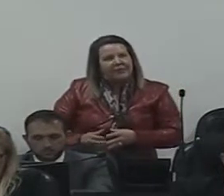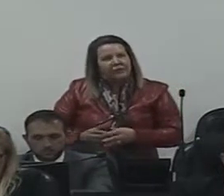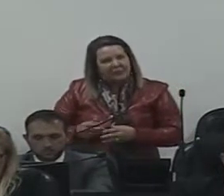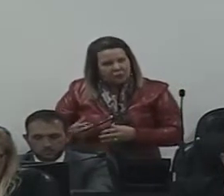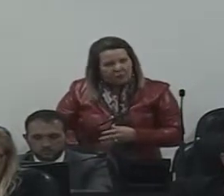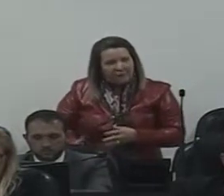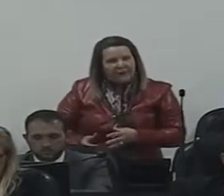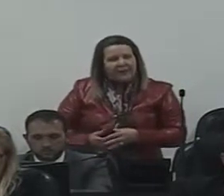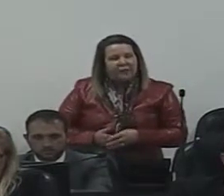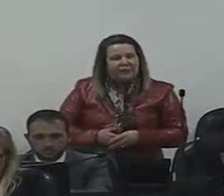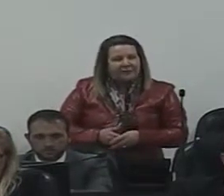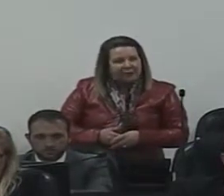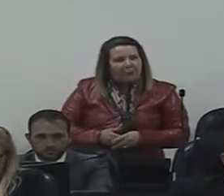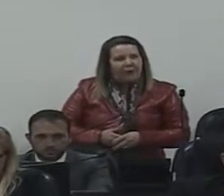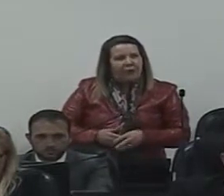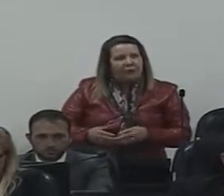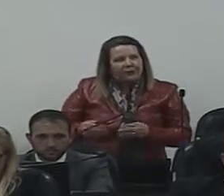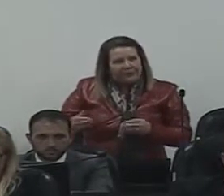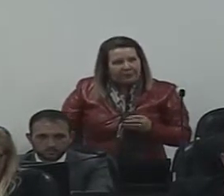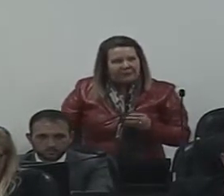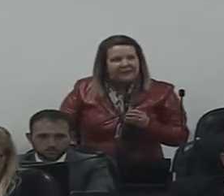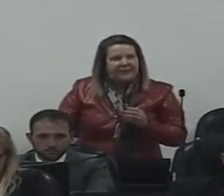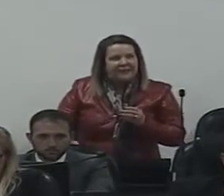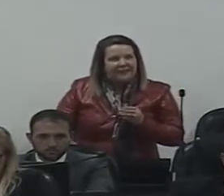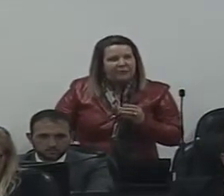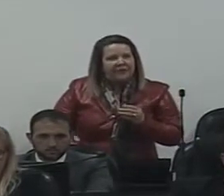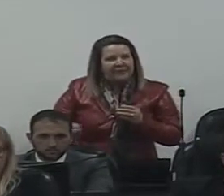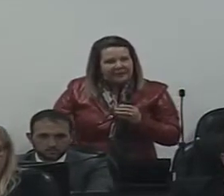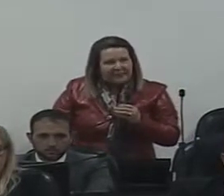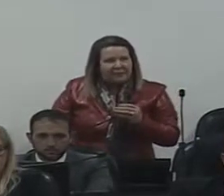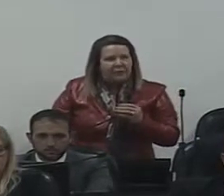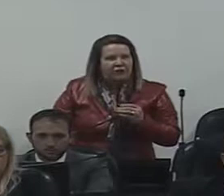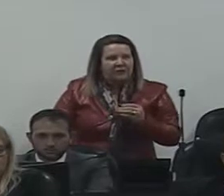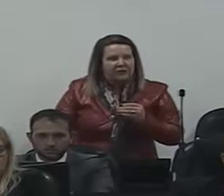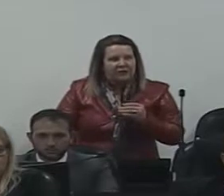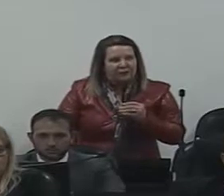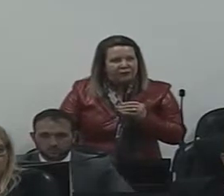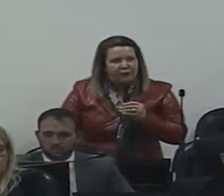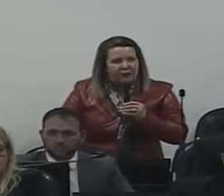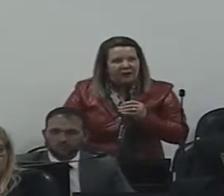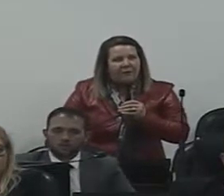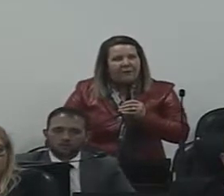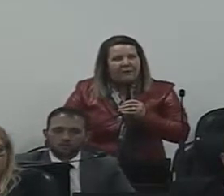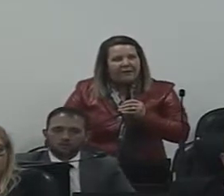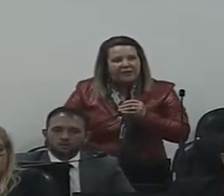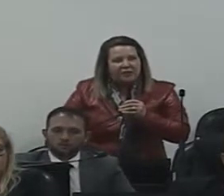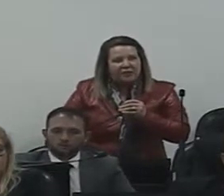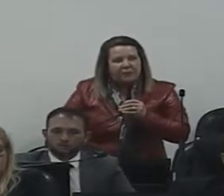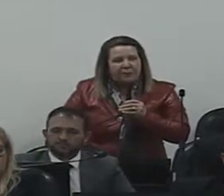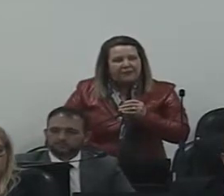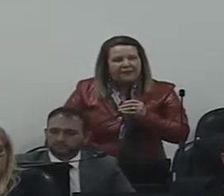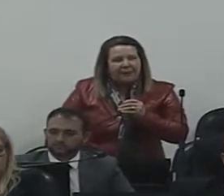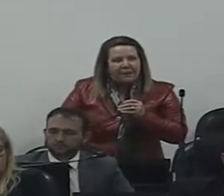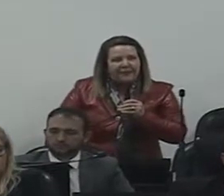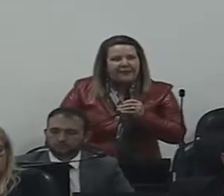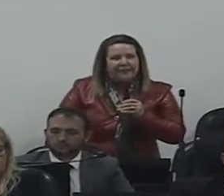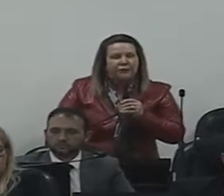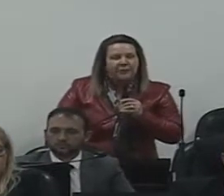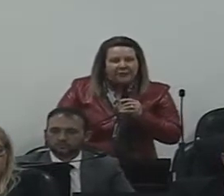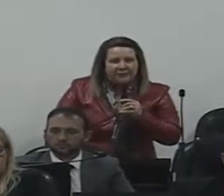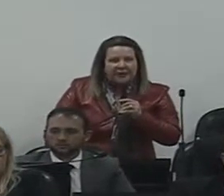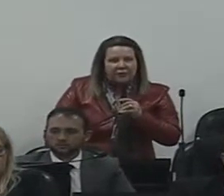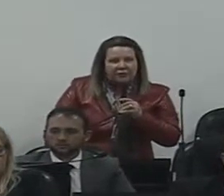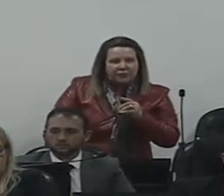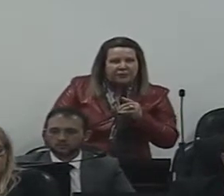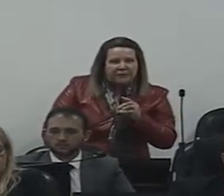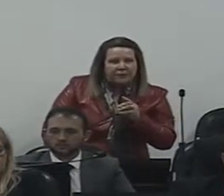projetos já estou indo e inclusive são paulo na própria secretaria da mulher que tem esse projeto a nível estadual para que a gente possa trabalhar nisso